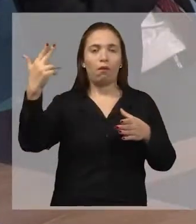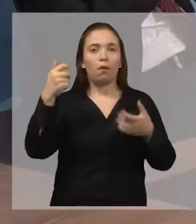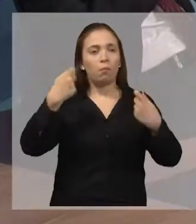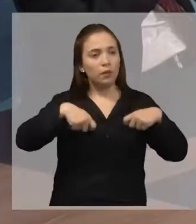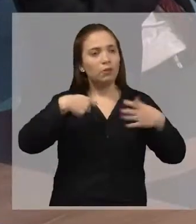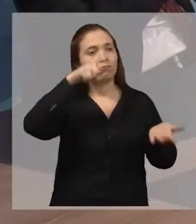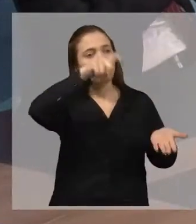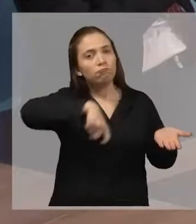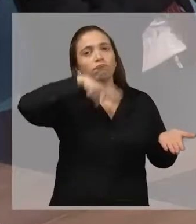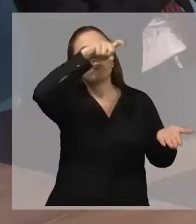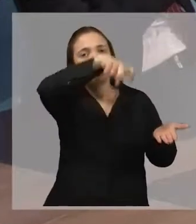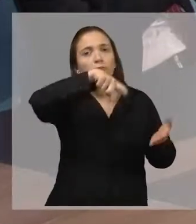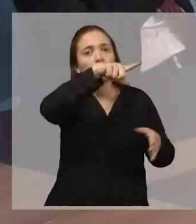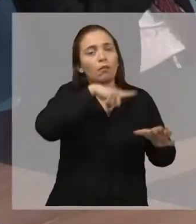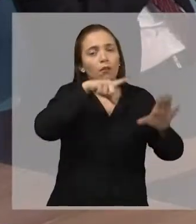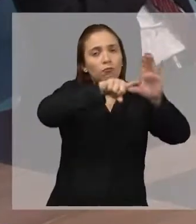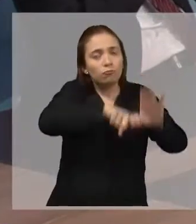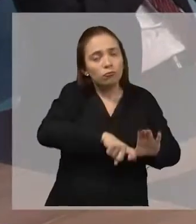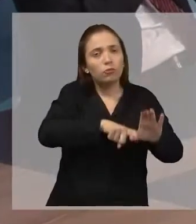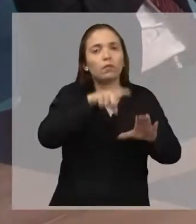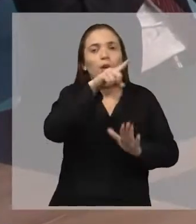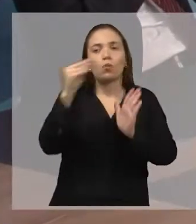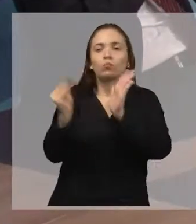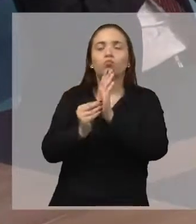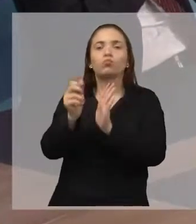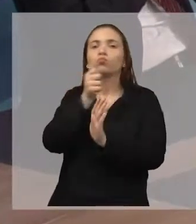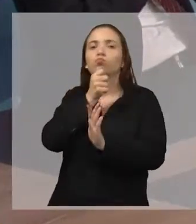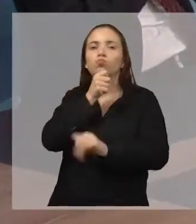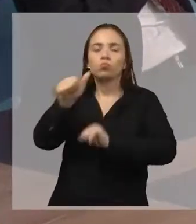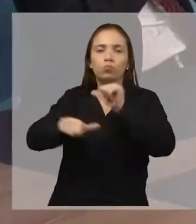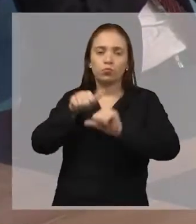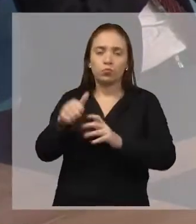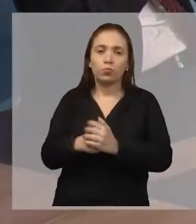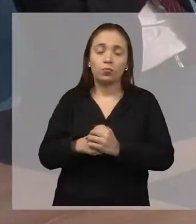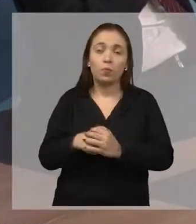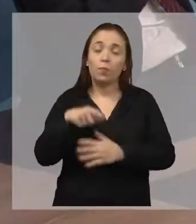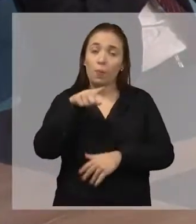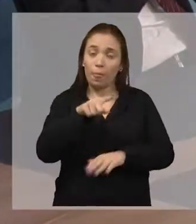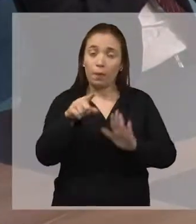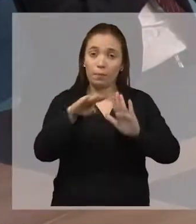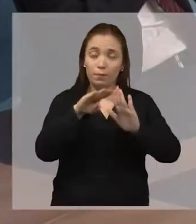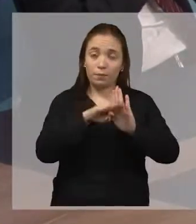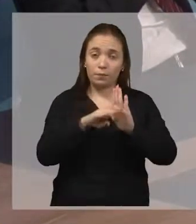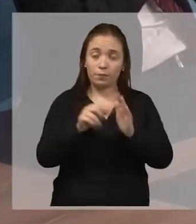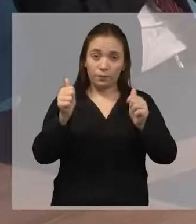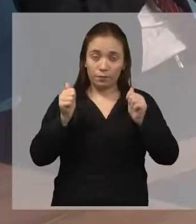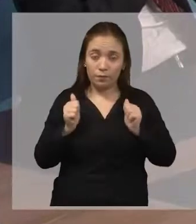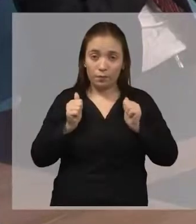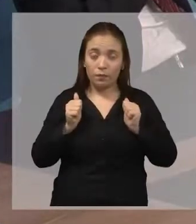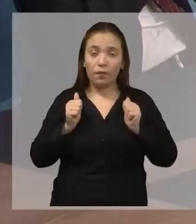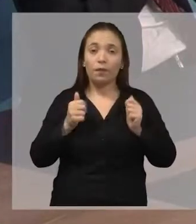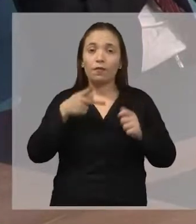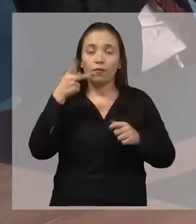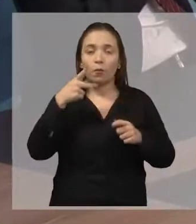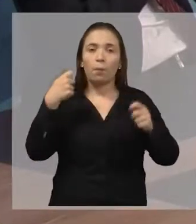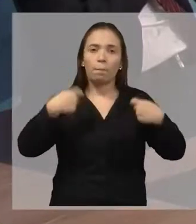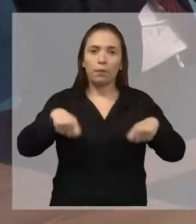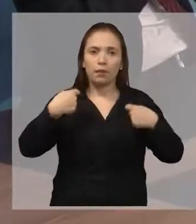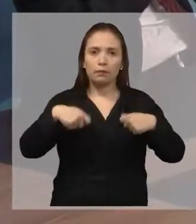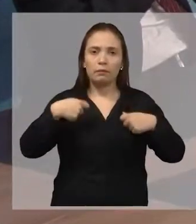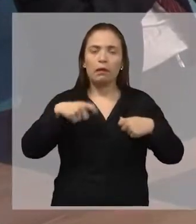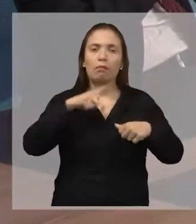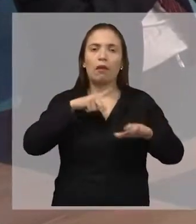Talvez o núcleo militar tenha pensado, se nós iniciarmos transações com os parlamentares cedo, vamos ser acusados de